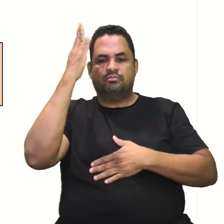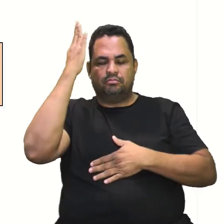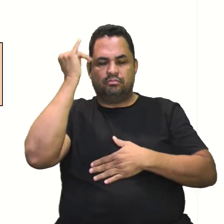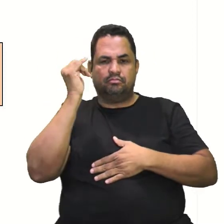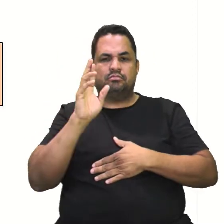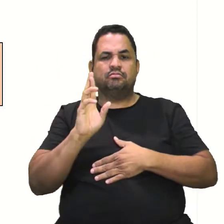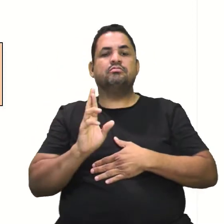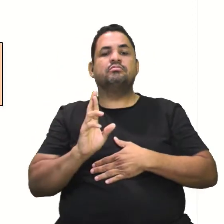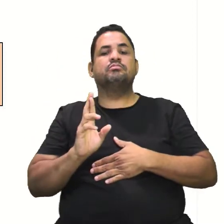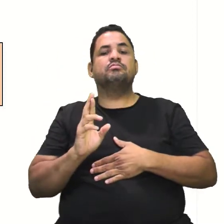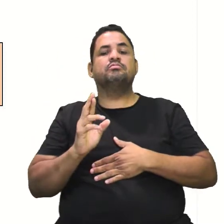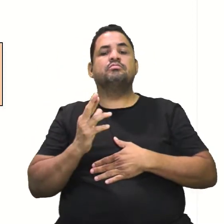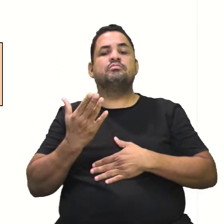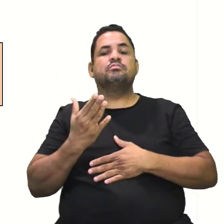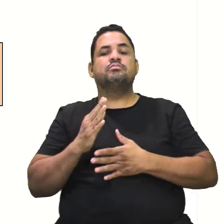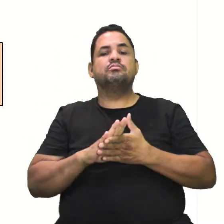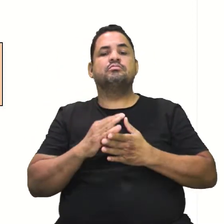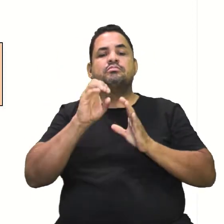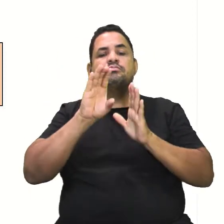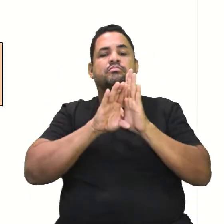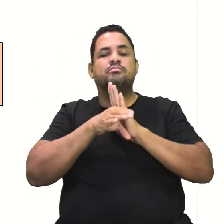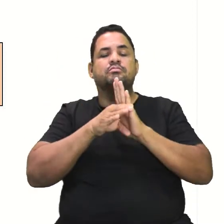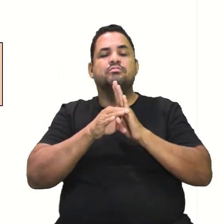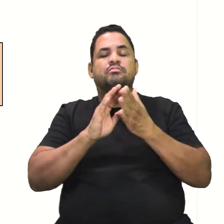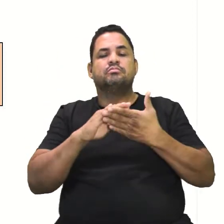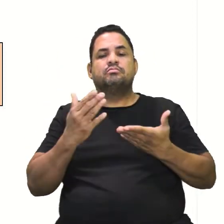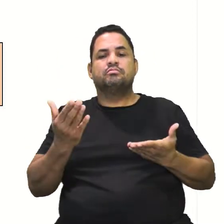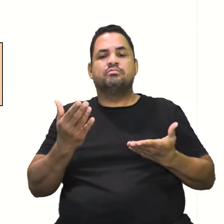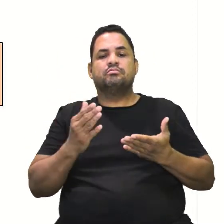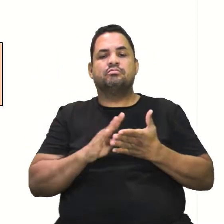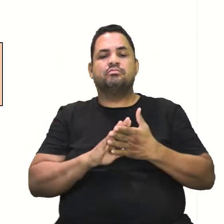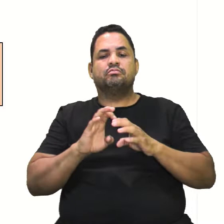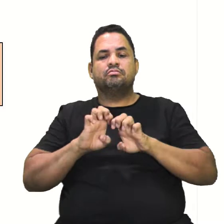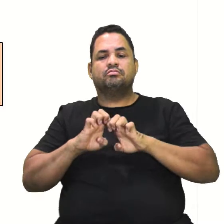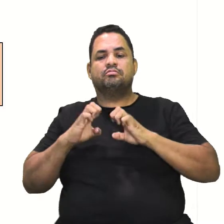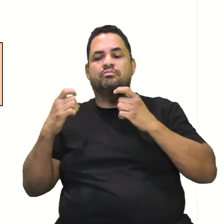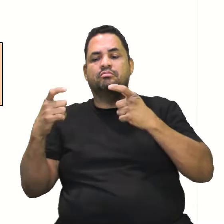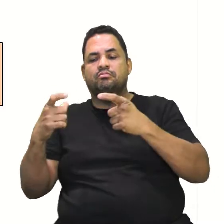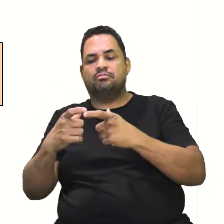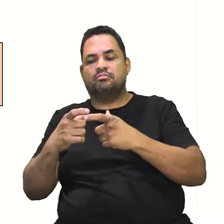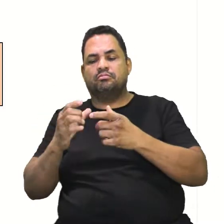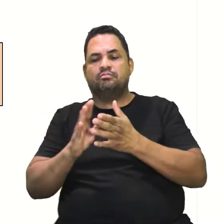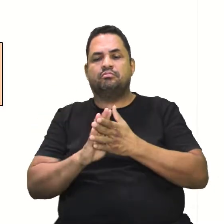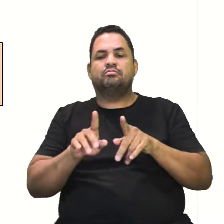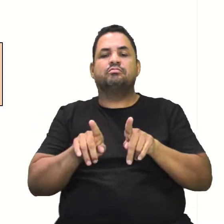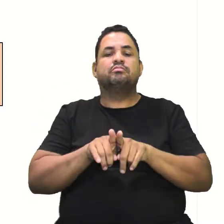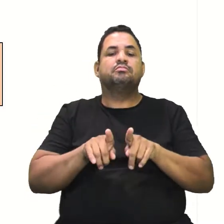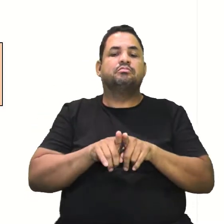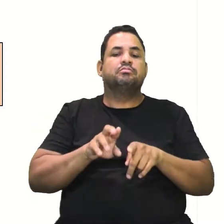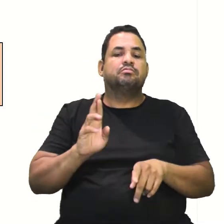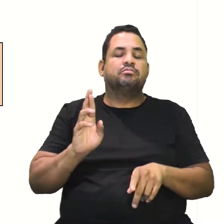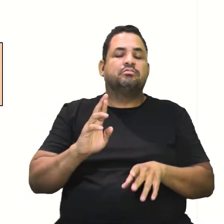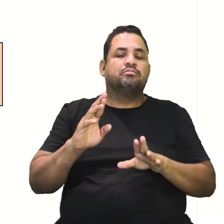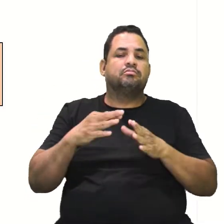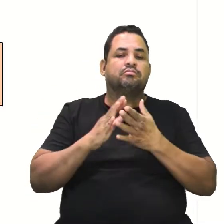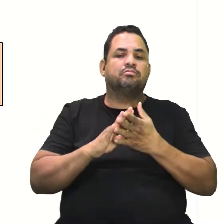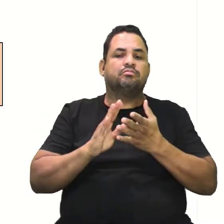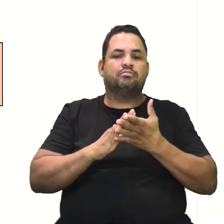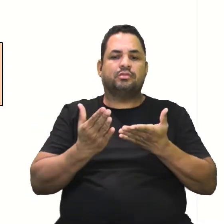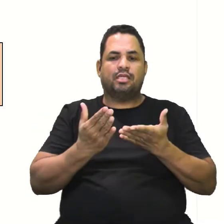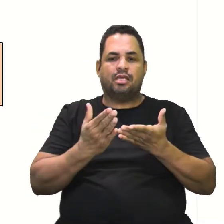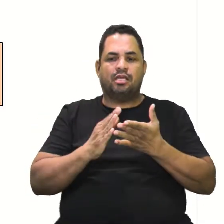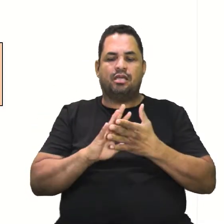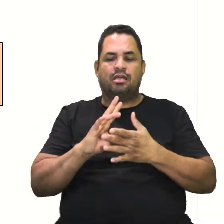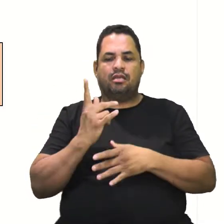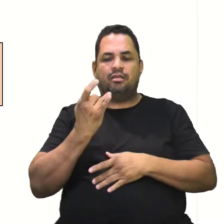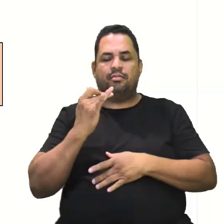saber quem é. Pela definição, você sabe quem é a hipérbole e quem é a elipse. Lembrando que, eu vou sempre falar aquela